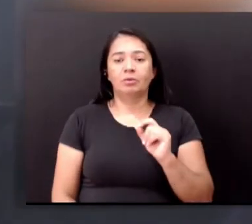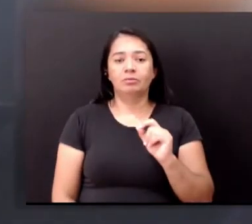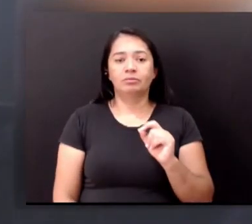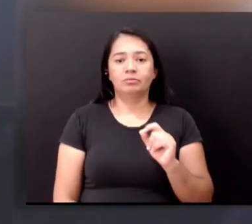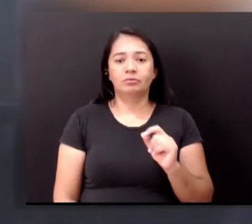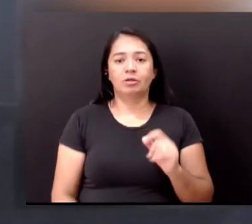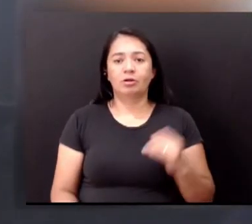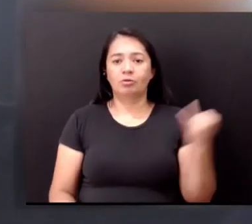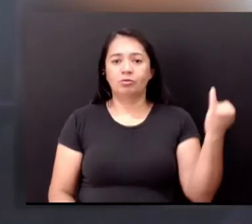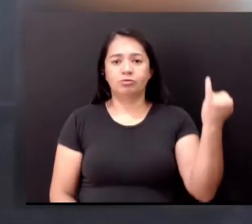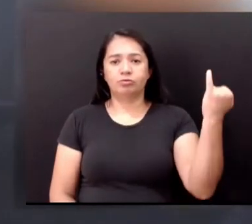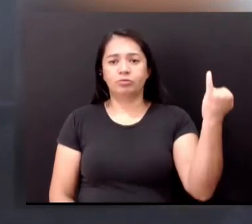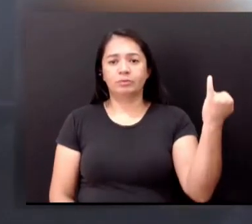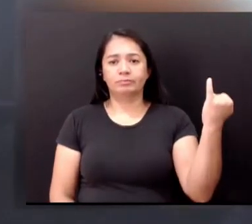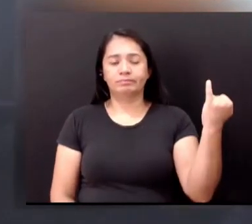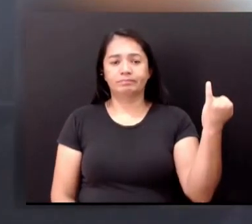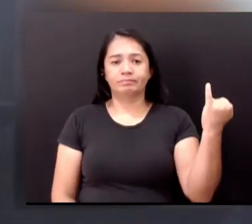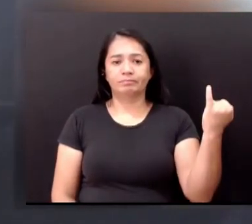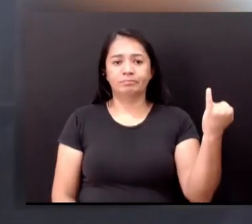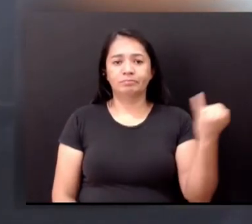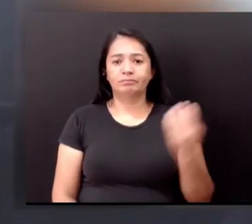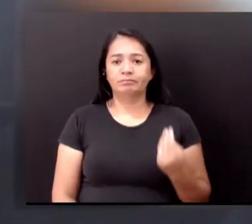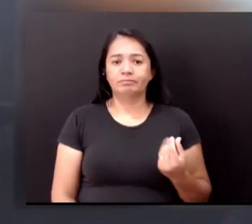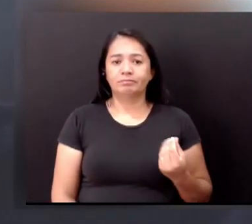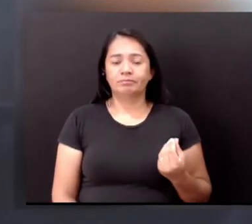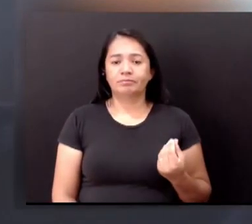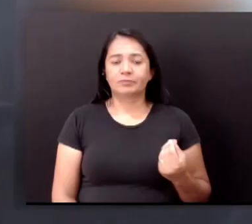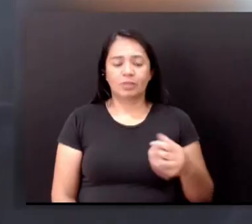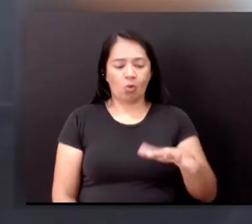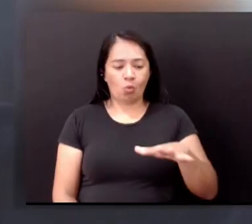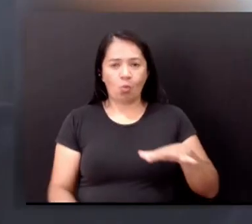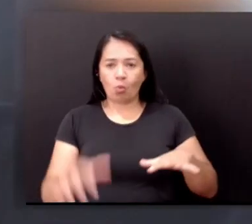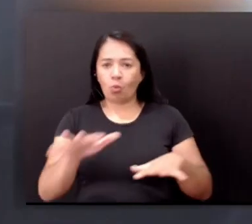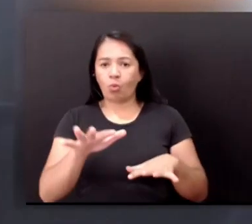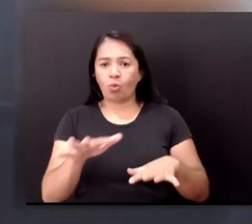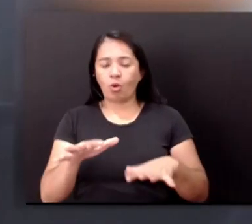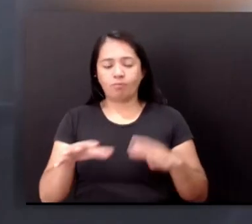importância. São áreas que completam